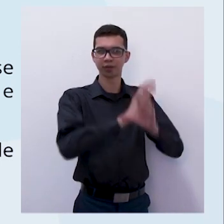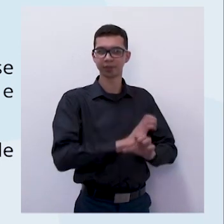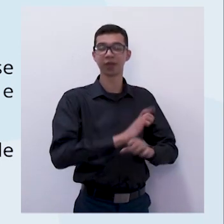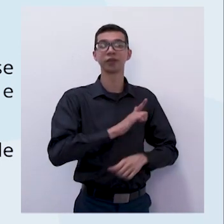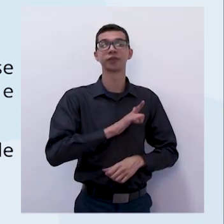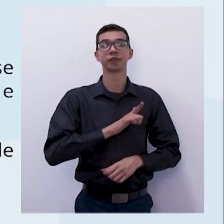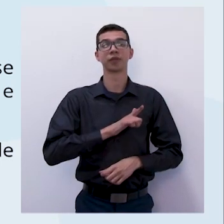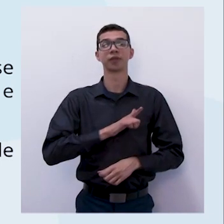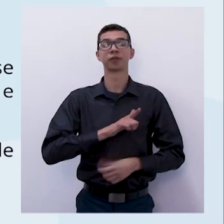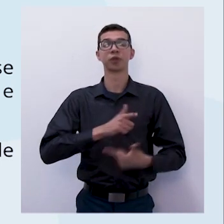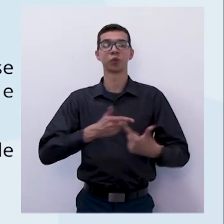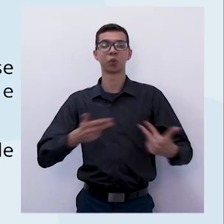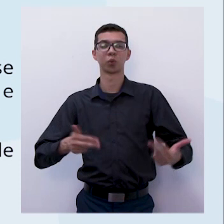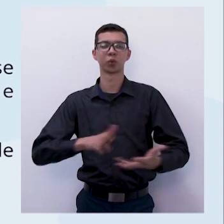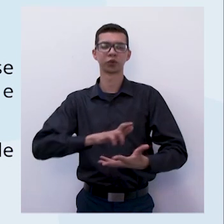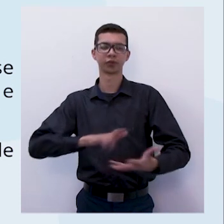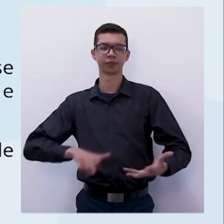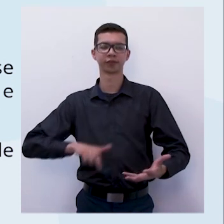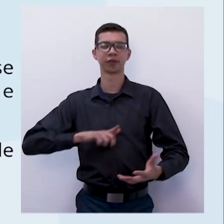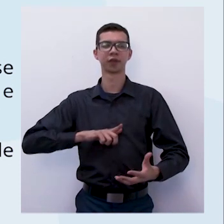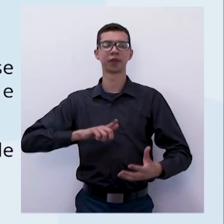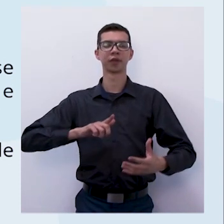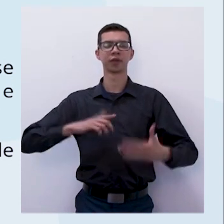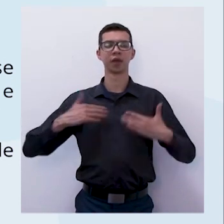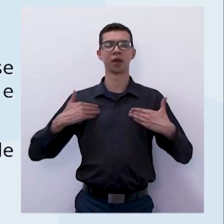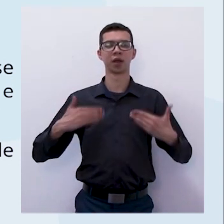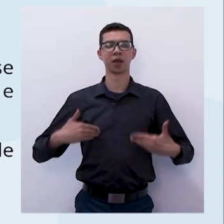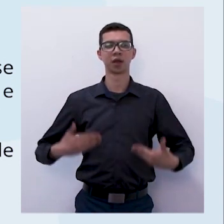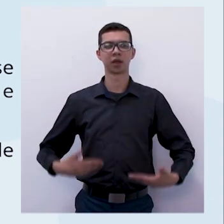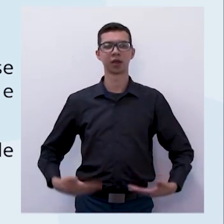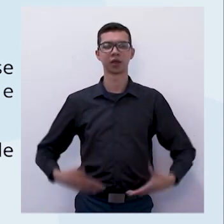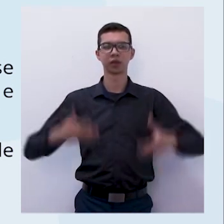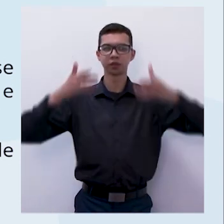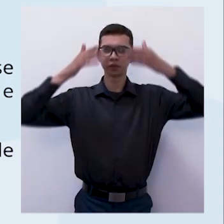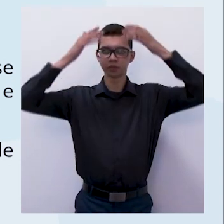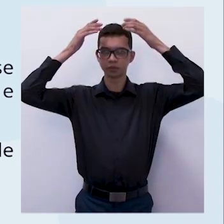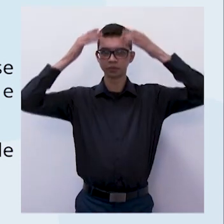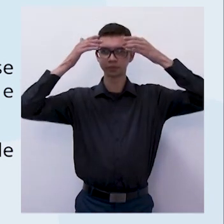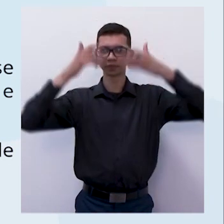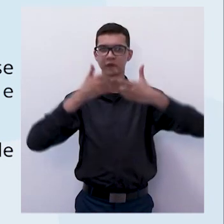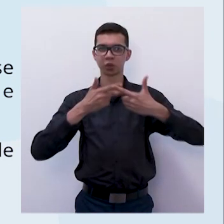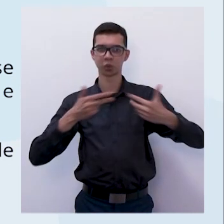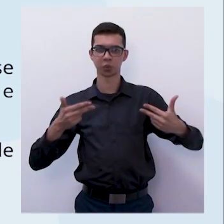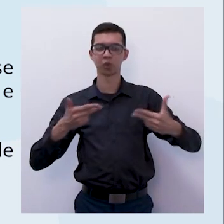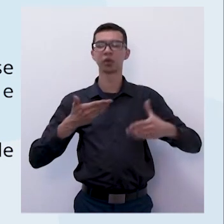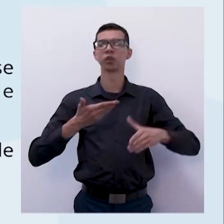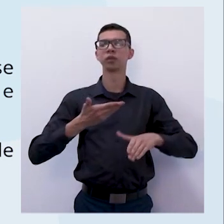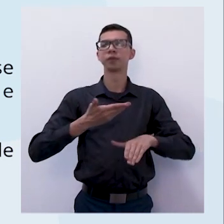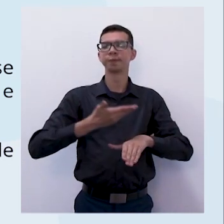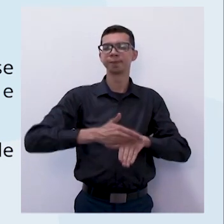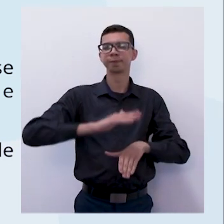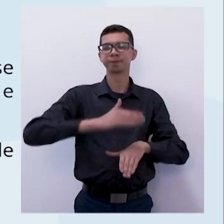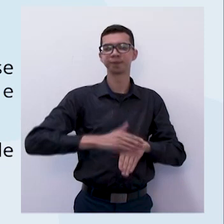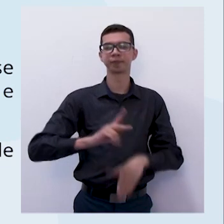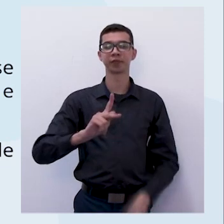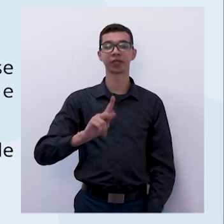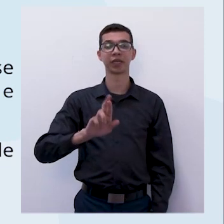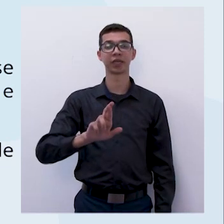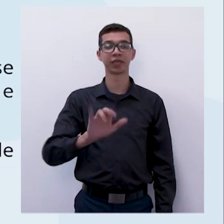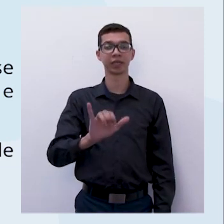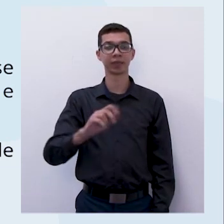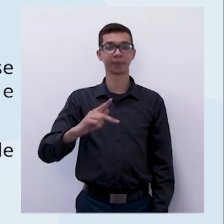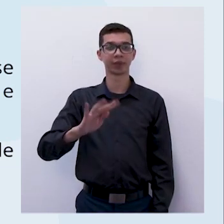armamentos oficiais, armaduras, e ele vai praticar a cripteia. A cripteia